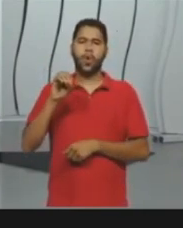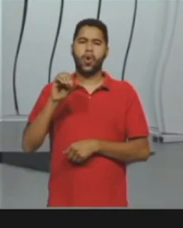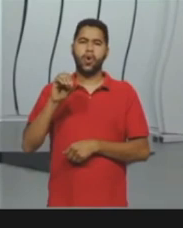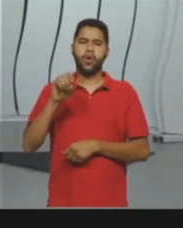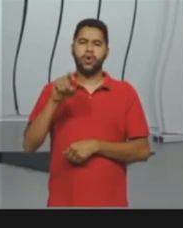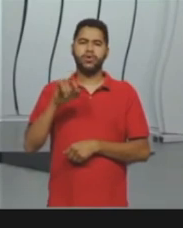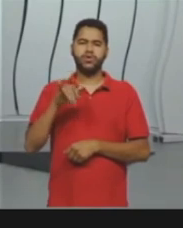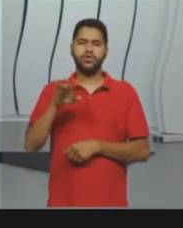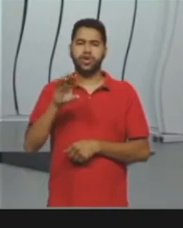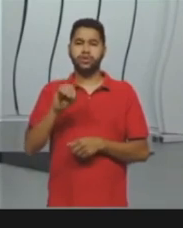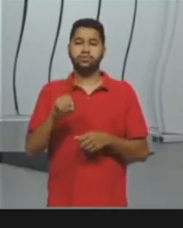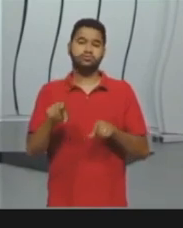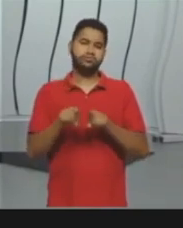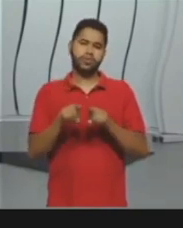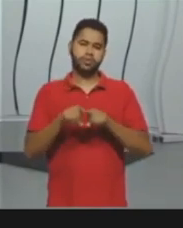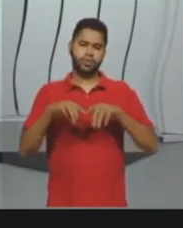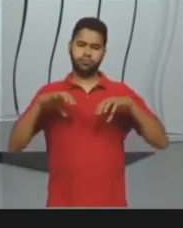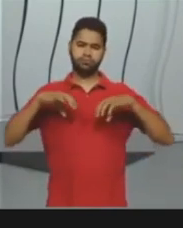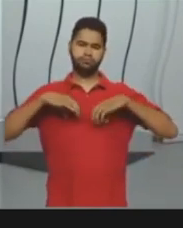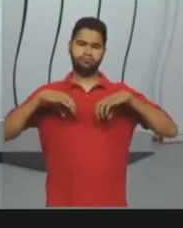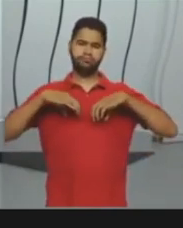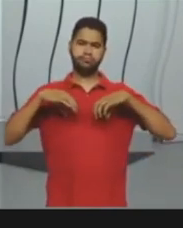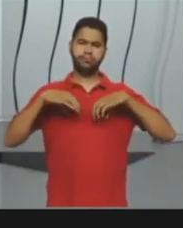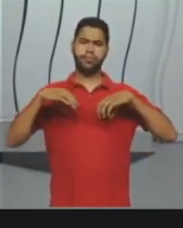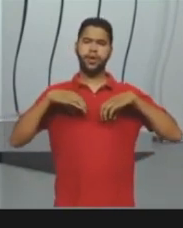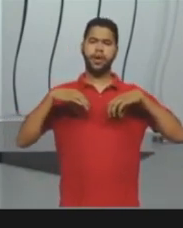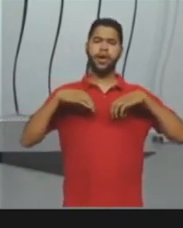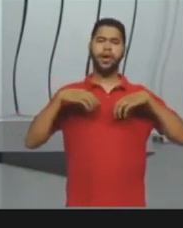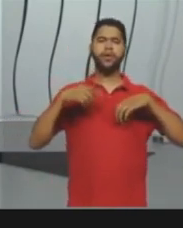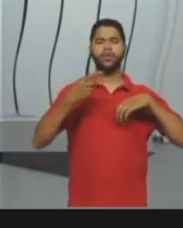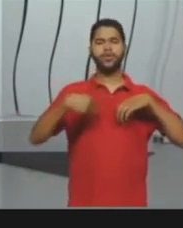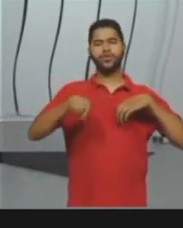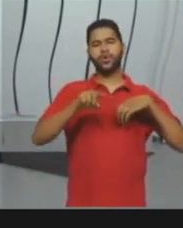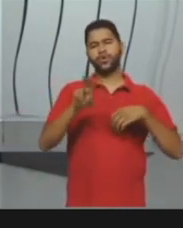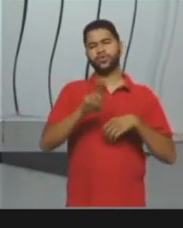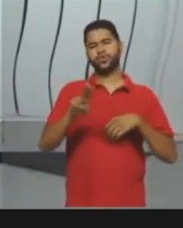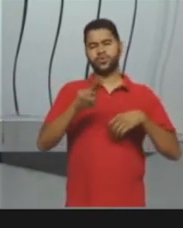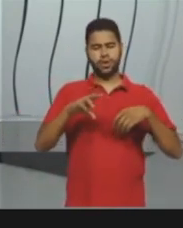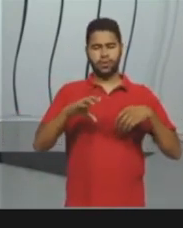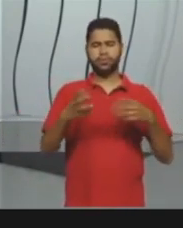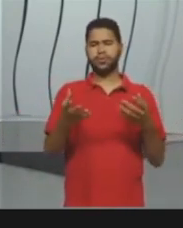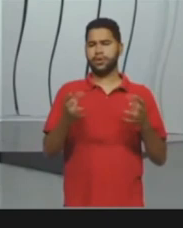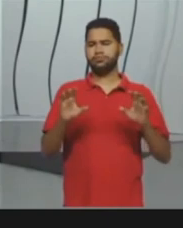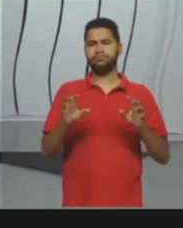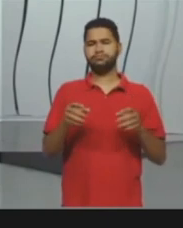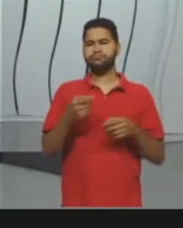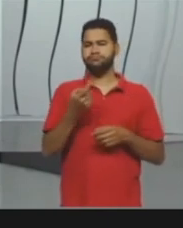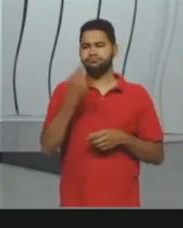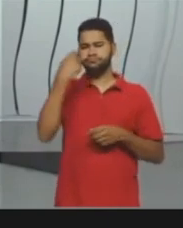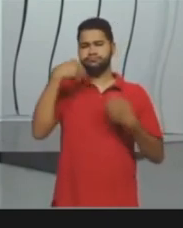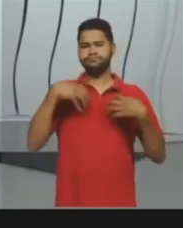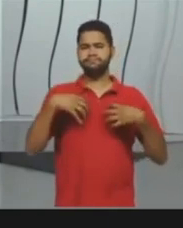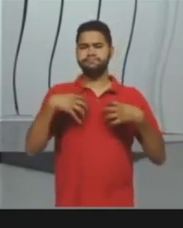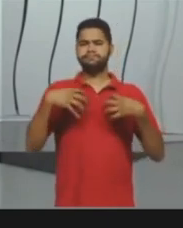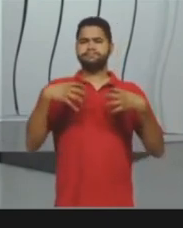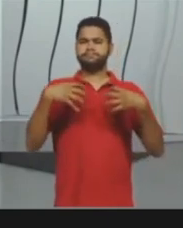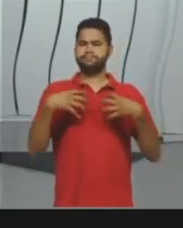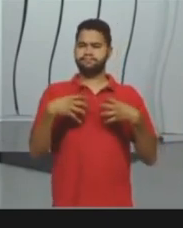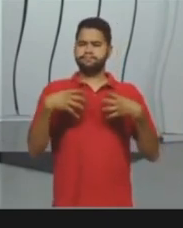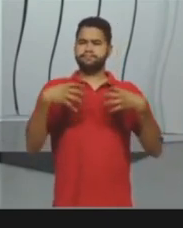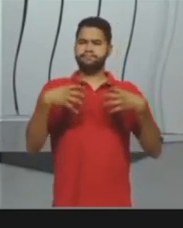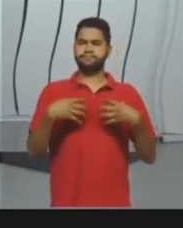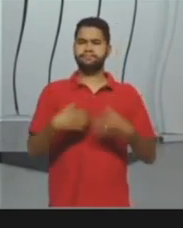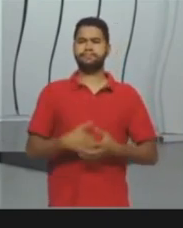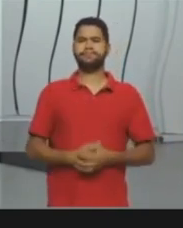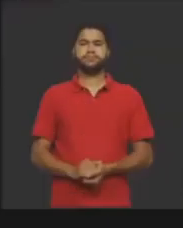dentro do corpo desse animal. Respiração pulmonar é o nosso tipo de respiração. Nós temos pulmão, é um órgão mais complexo.